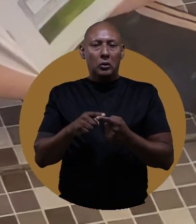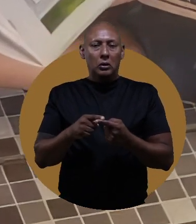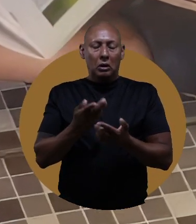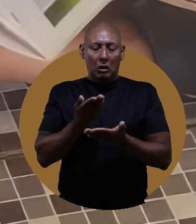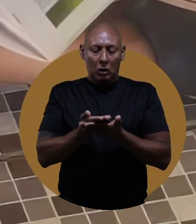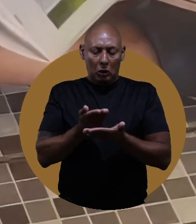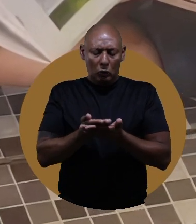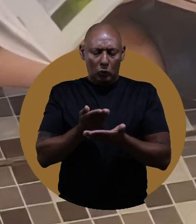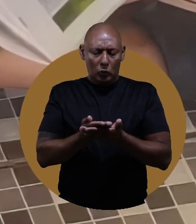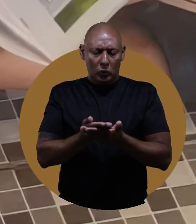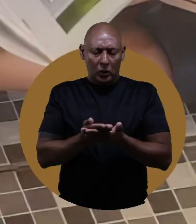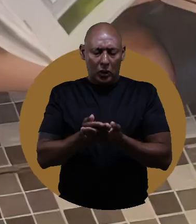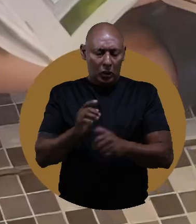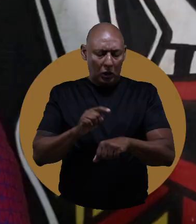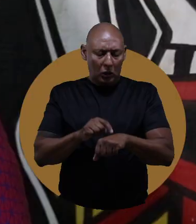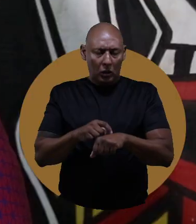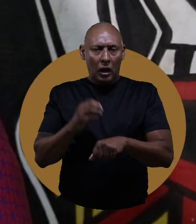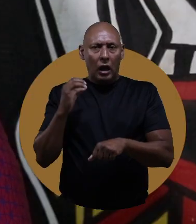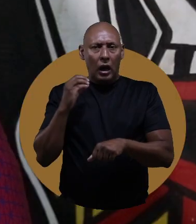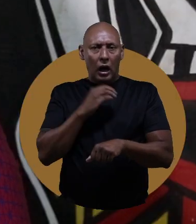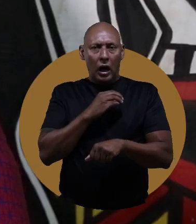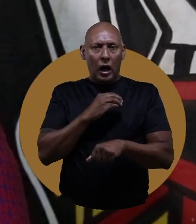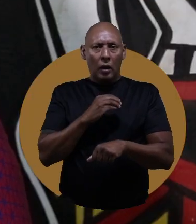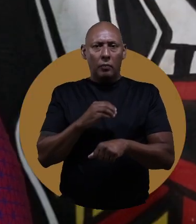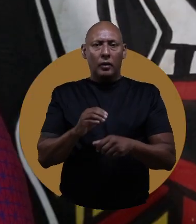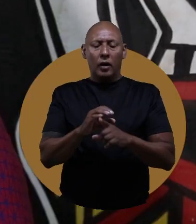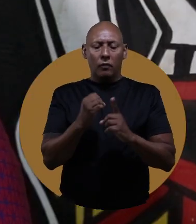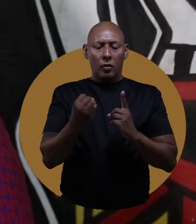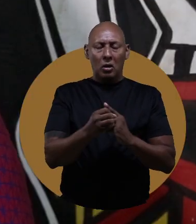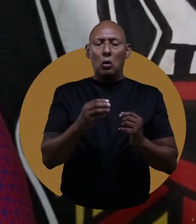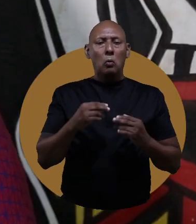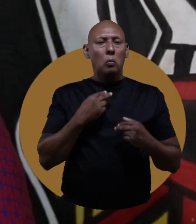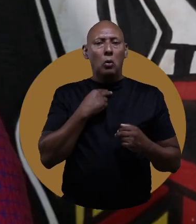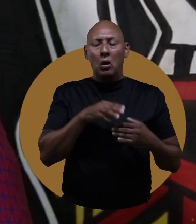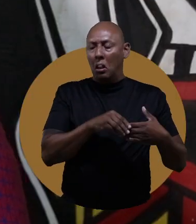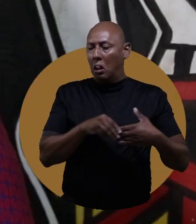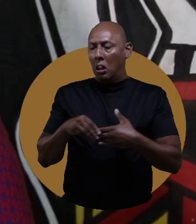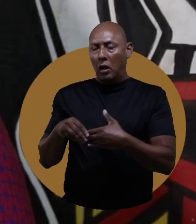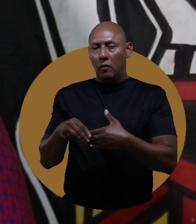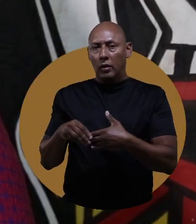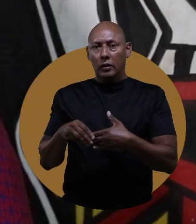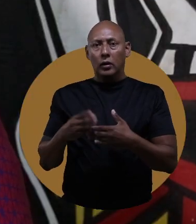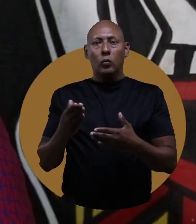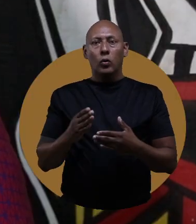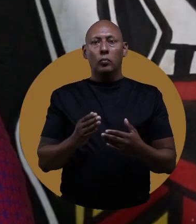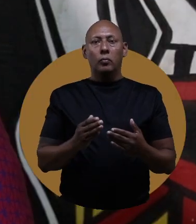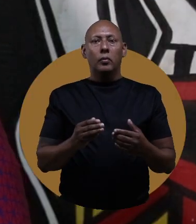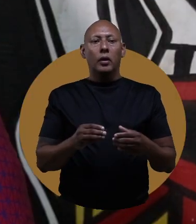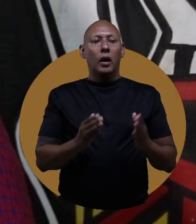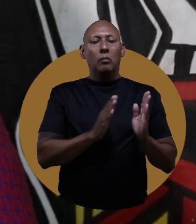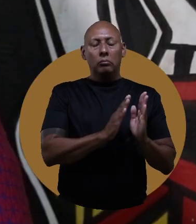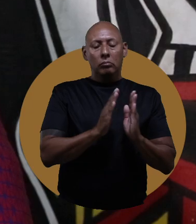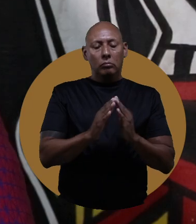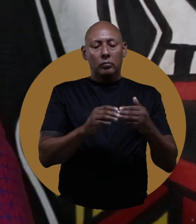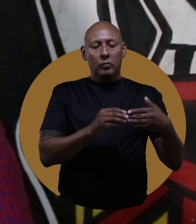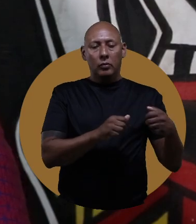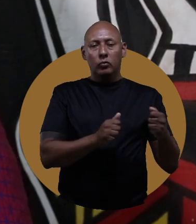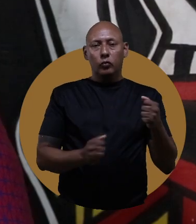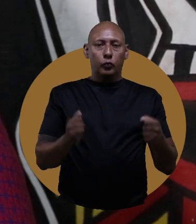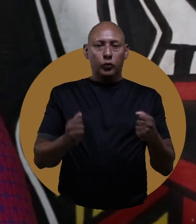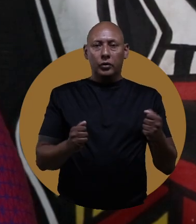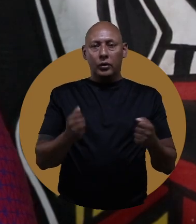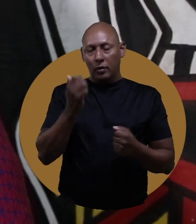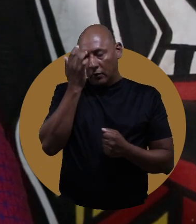não tem condições de sair, né, para buscar, os pais não têm tempo e tal. Então, a forma da própria biblioteca ir até